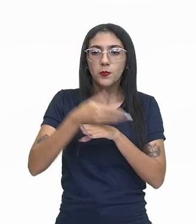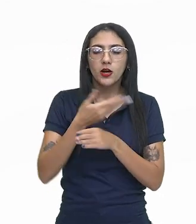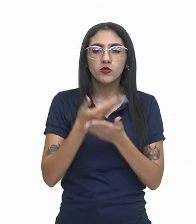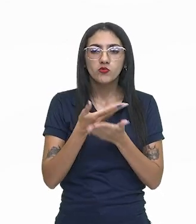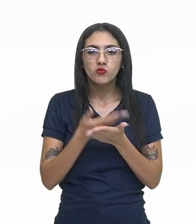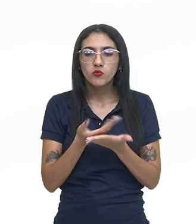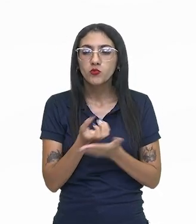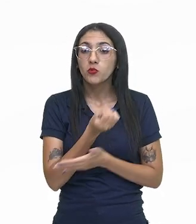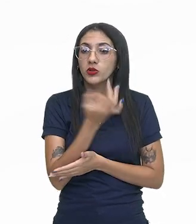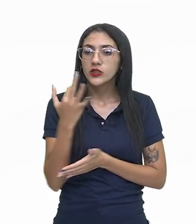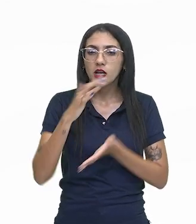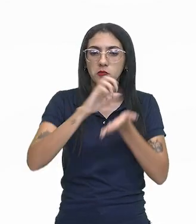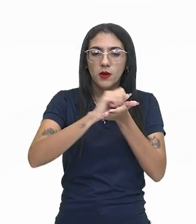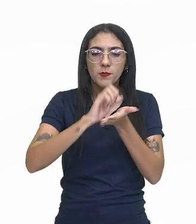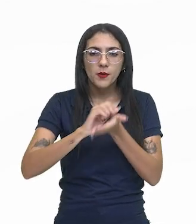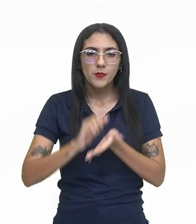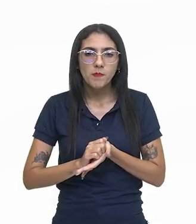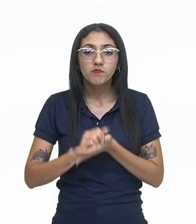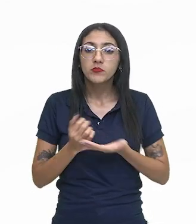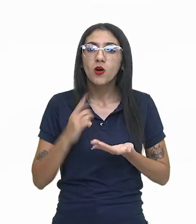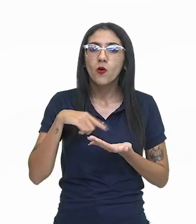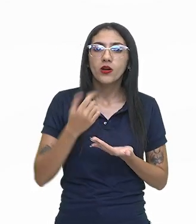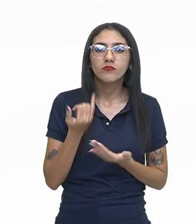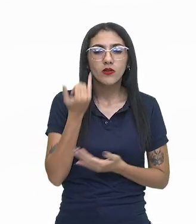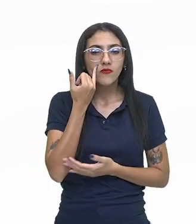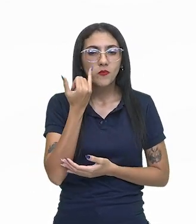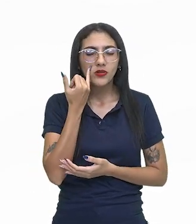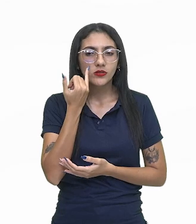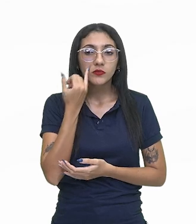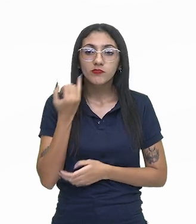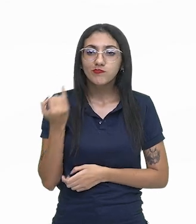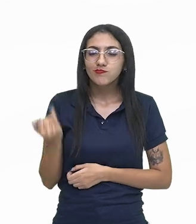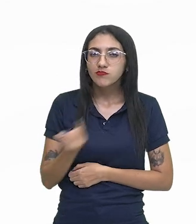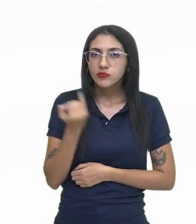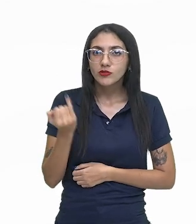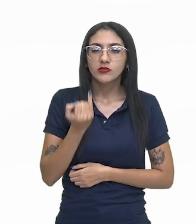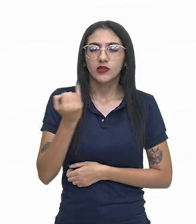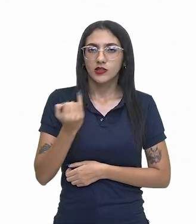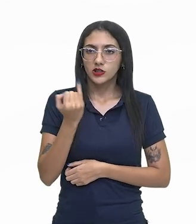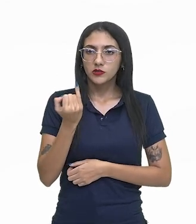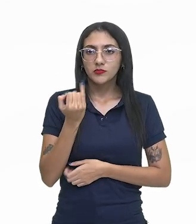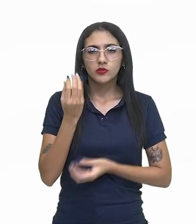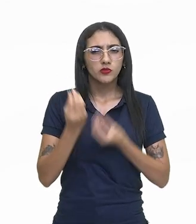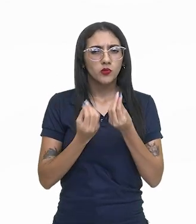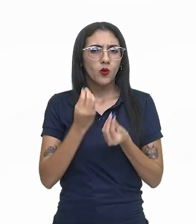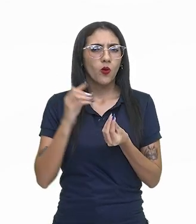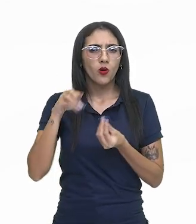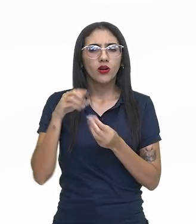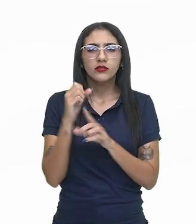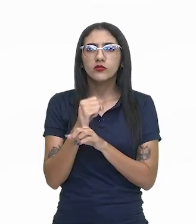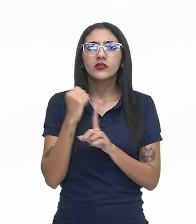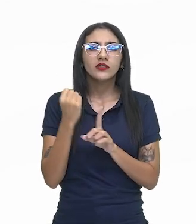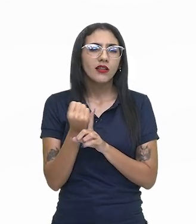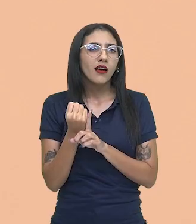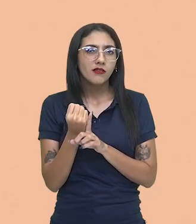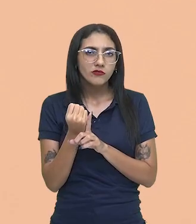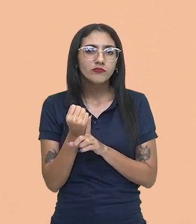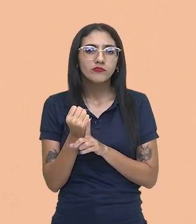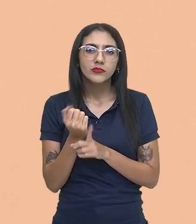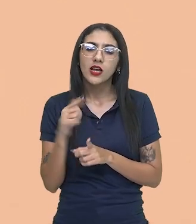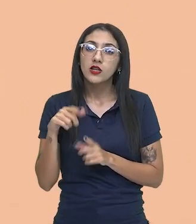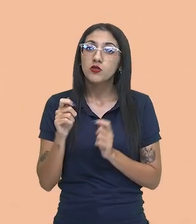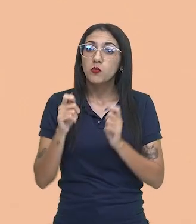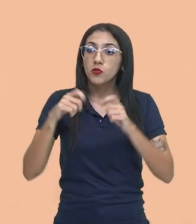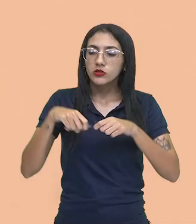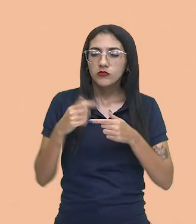número de matrículas. São índices, pessoal, que trazem aí informações de como é que aquela sociedade está vivendo. E aí eles conseguem